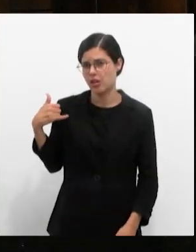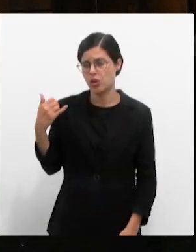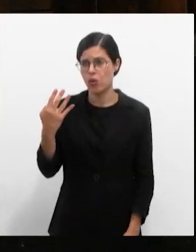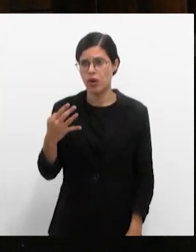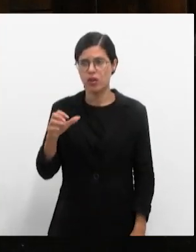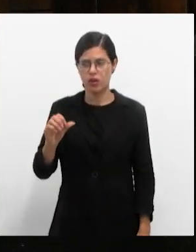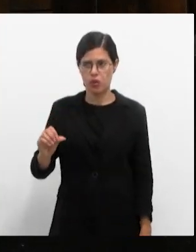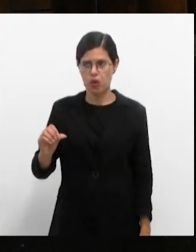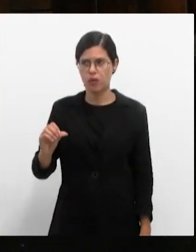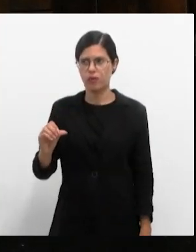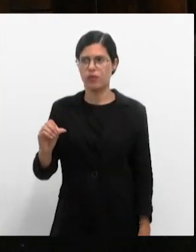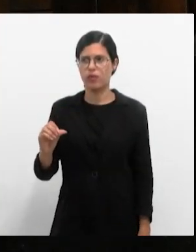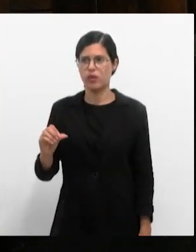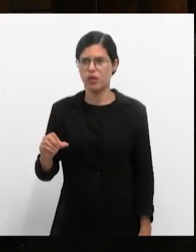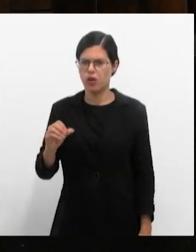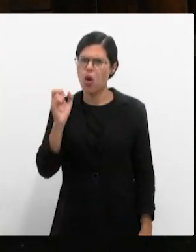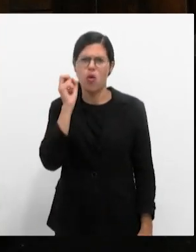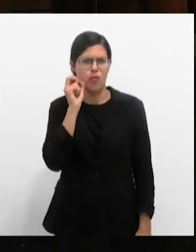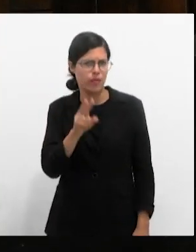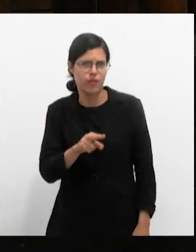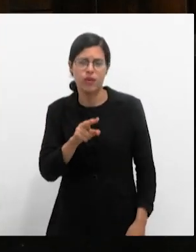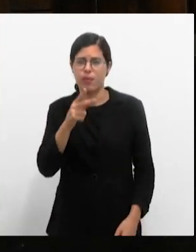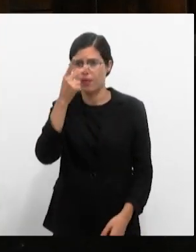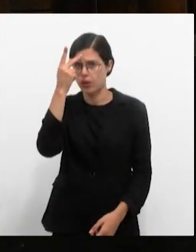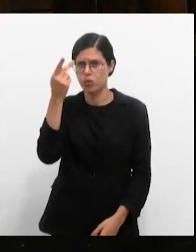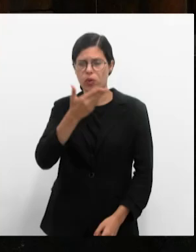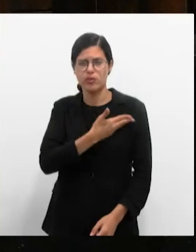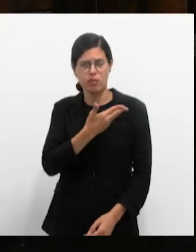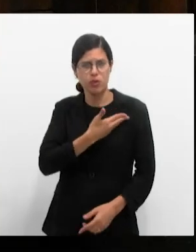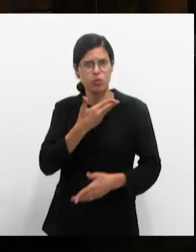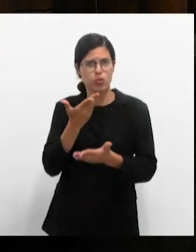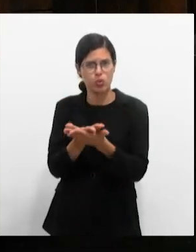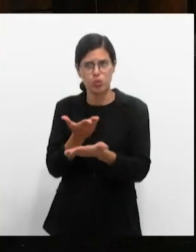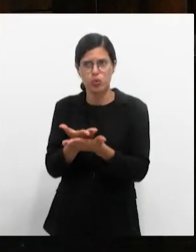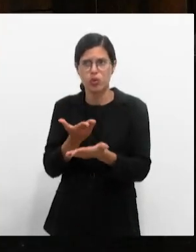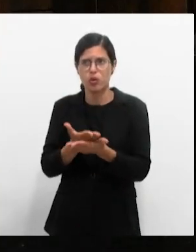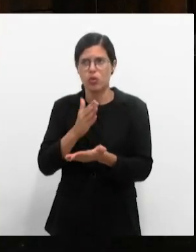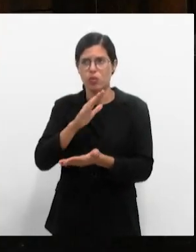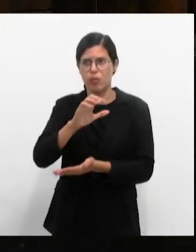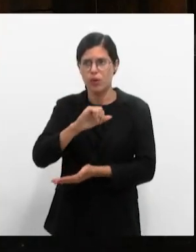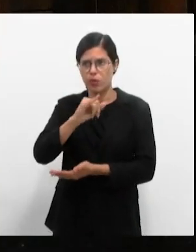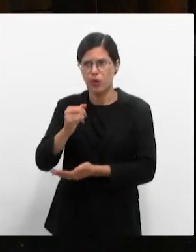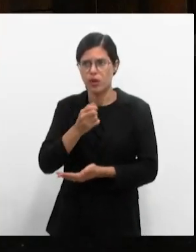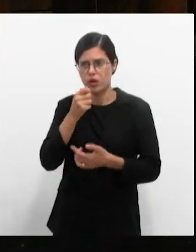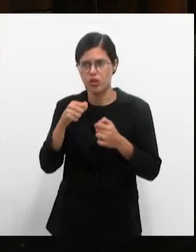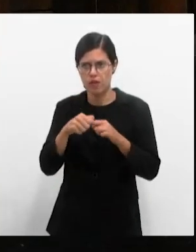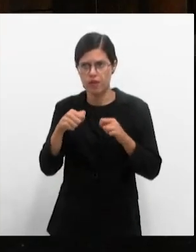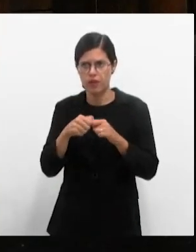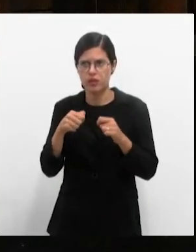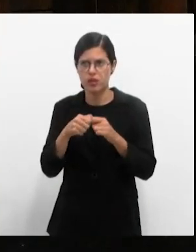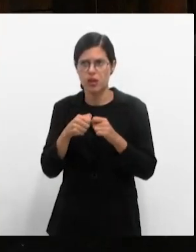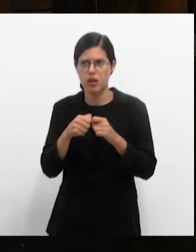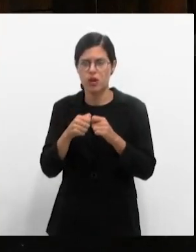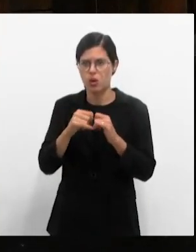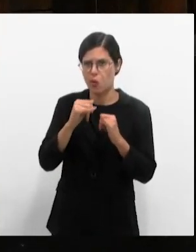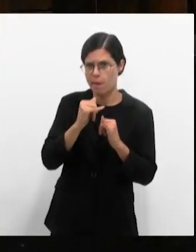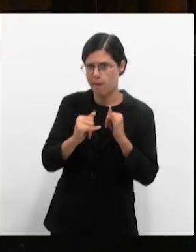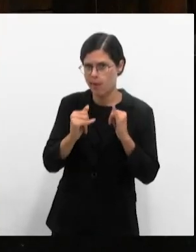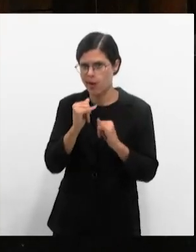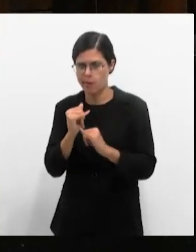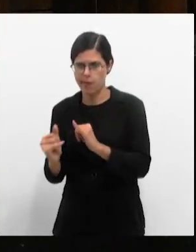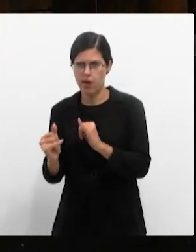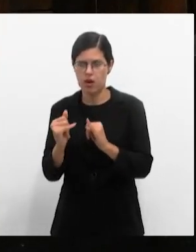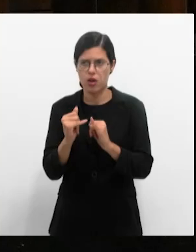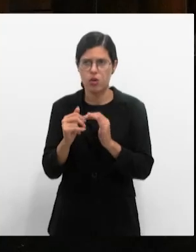idade, vi vários colegas estudarem pelo sistema de EJA, fazendo um sistema onde as pessoas estudavam